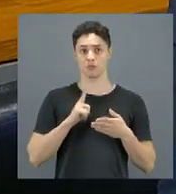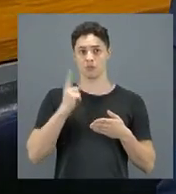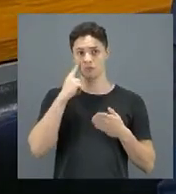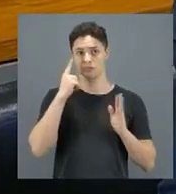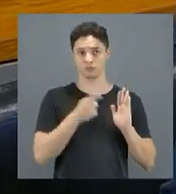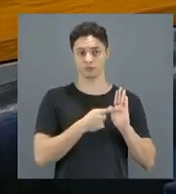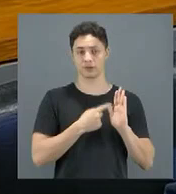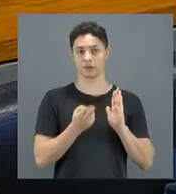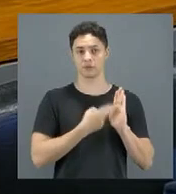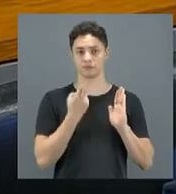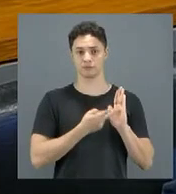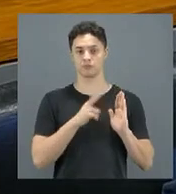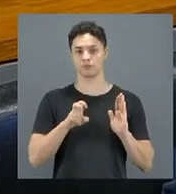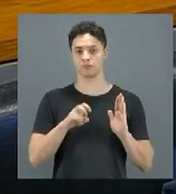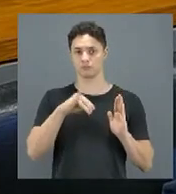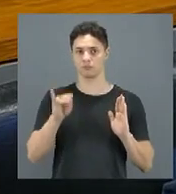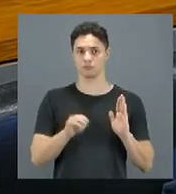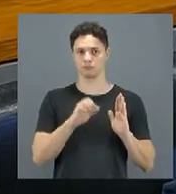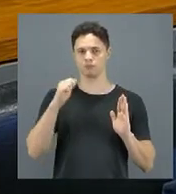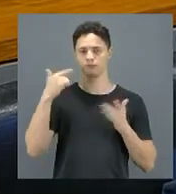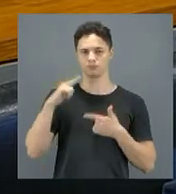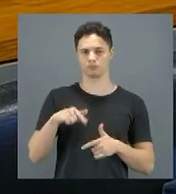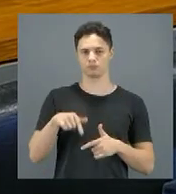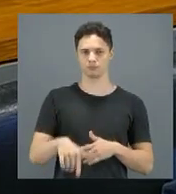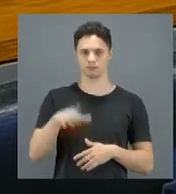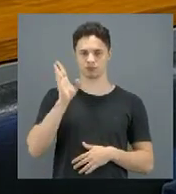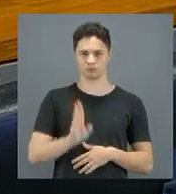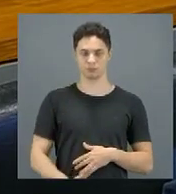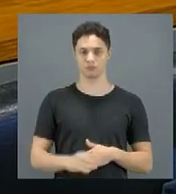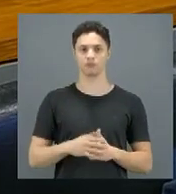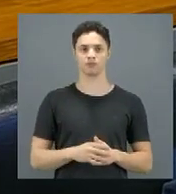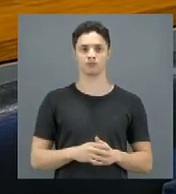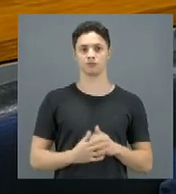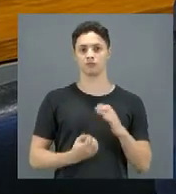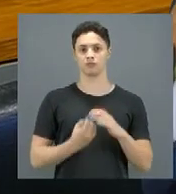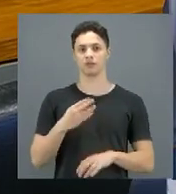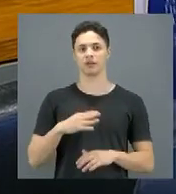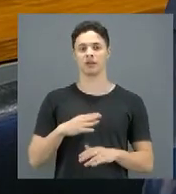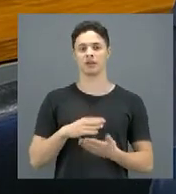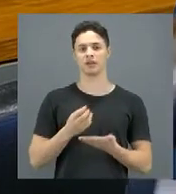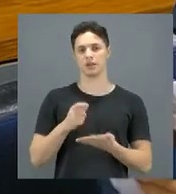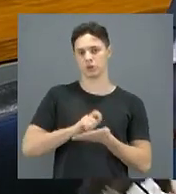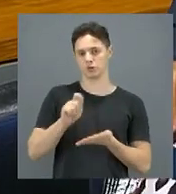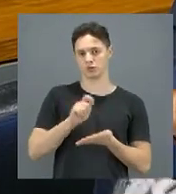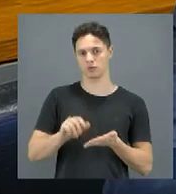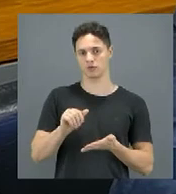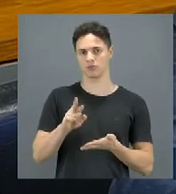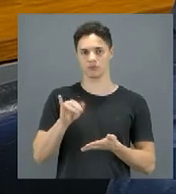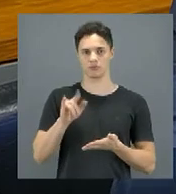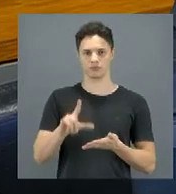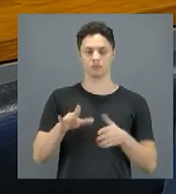temos essa revista, que é uma revista tradicional do Brasil, a revista Veja, da editora Abril, que em